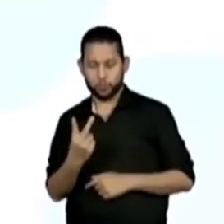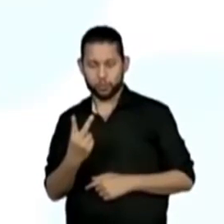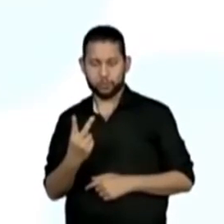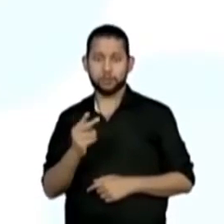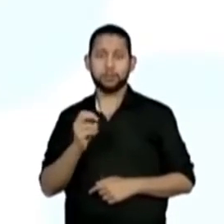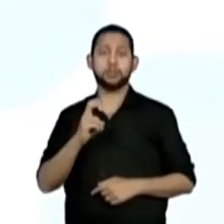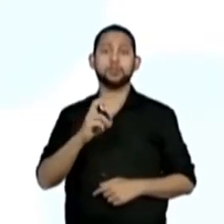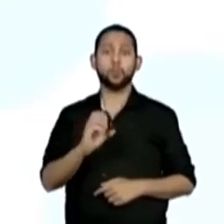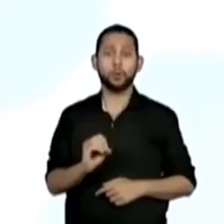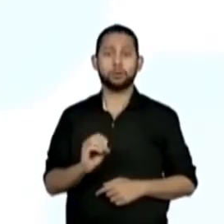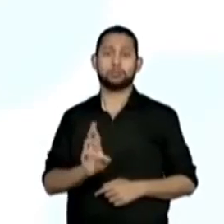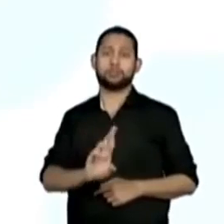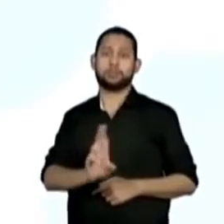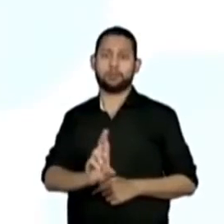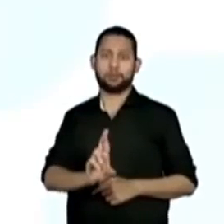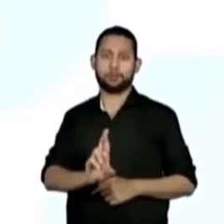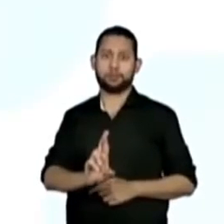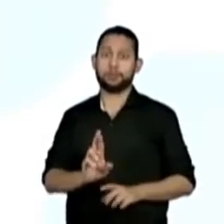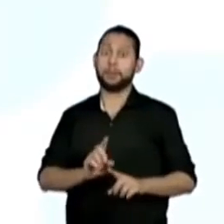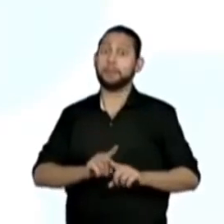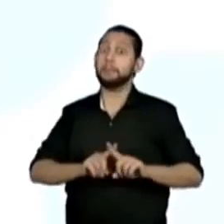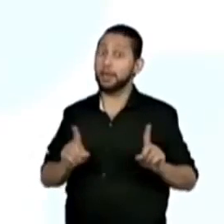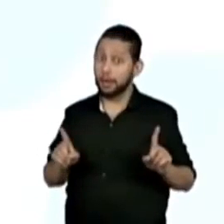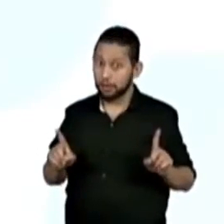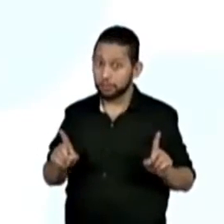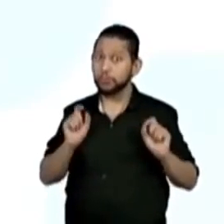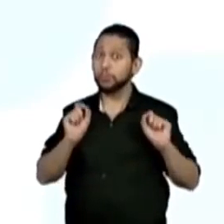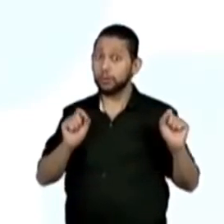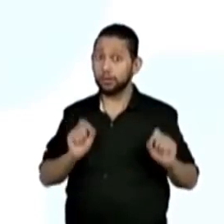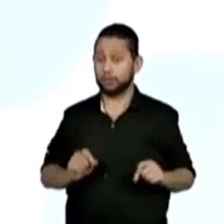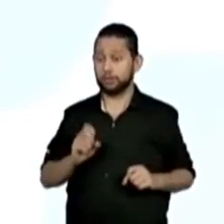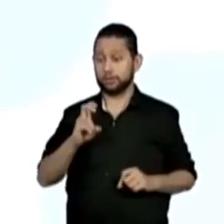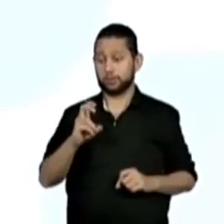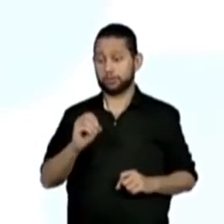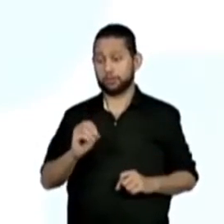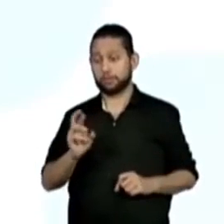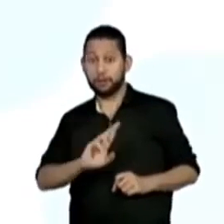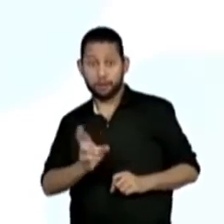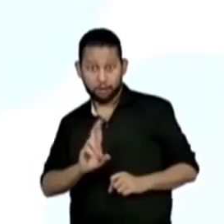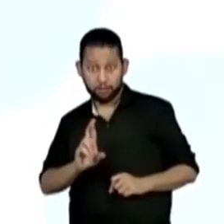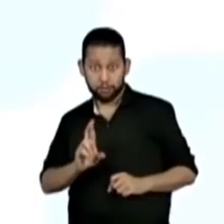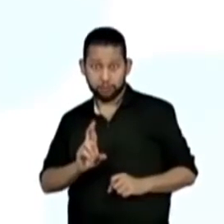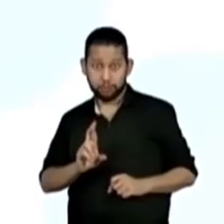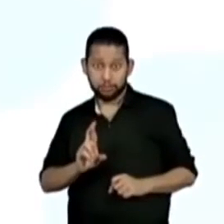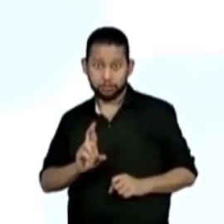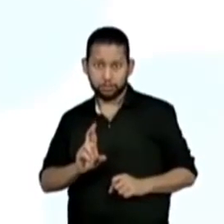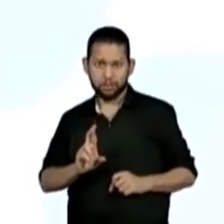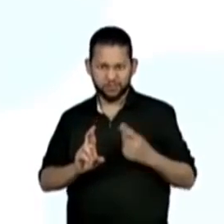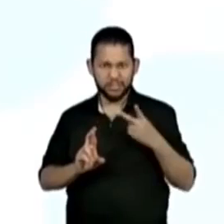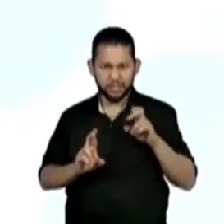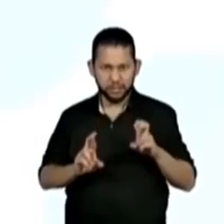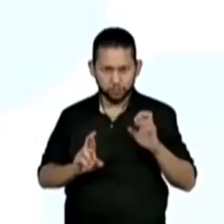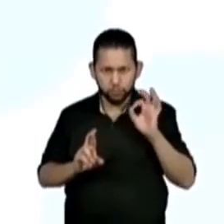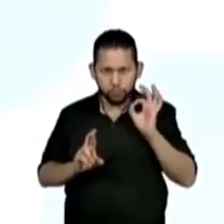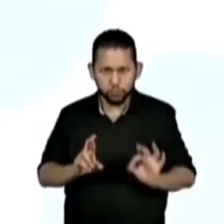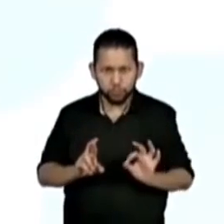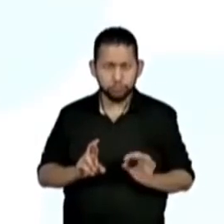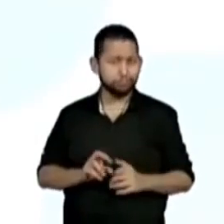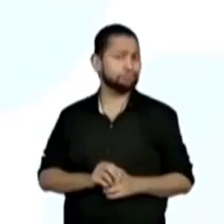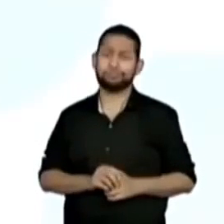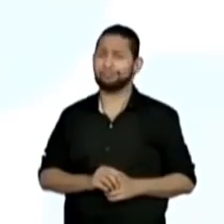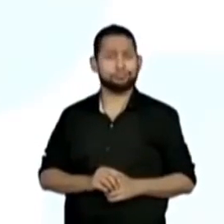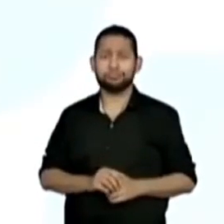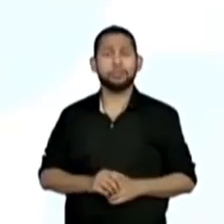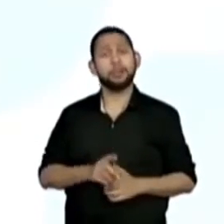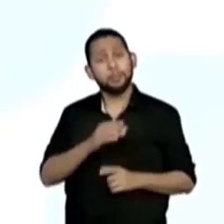R 50 mas r$ 50 É 50% de desconto é a metade